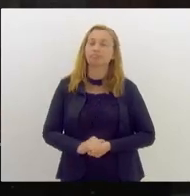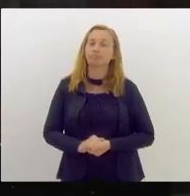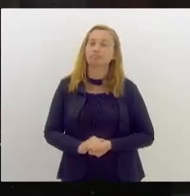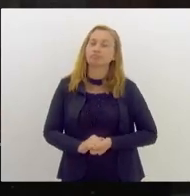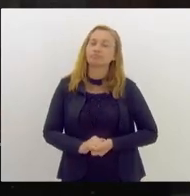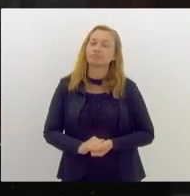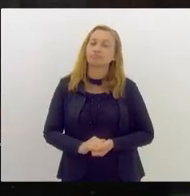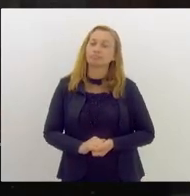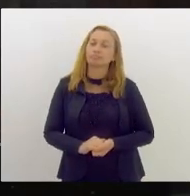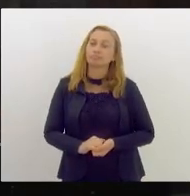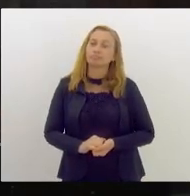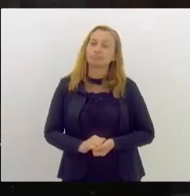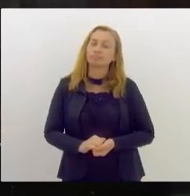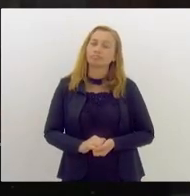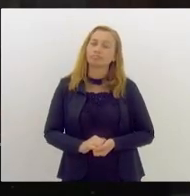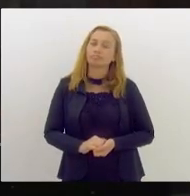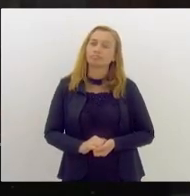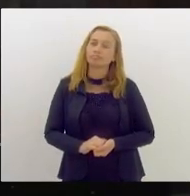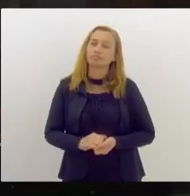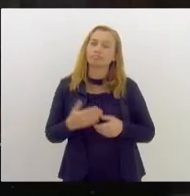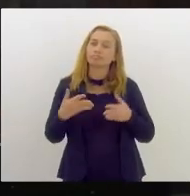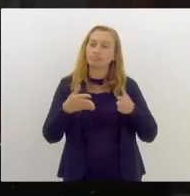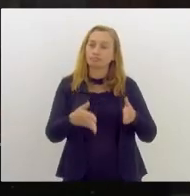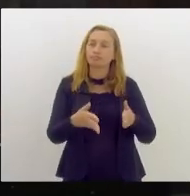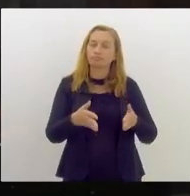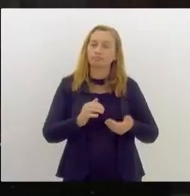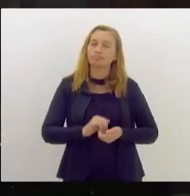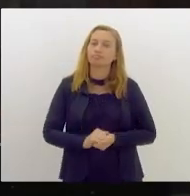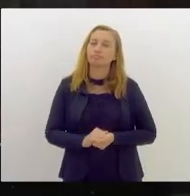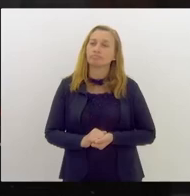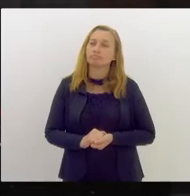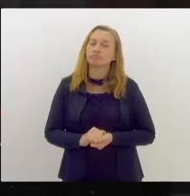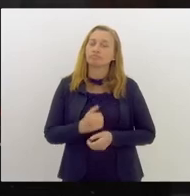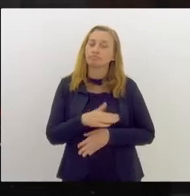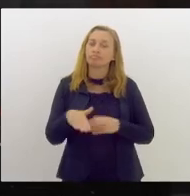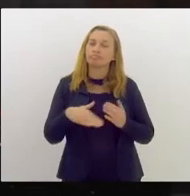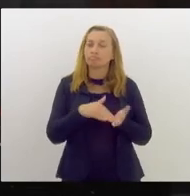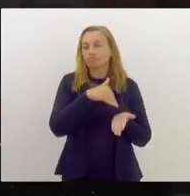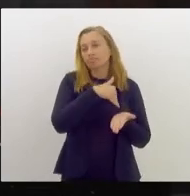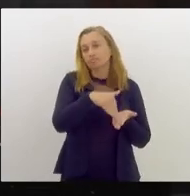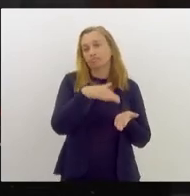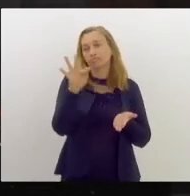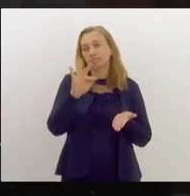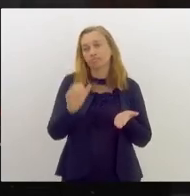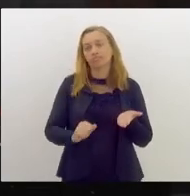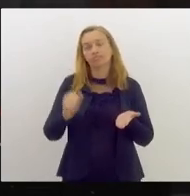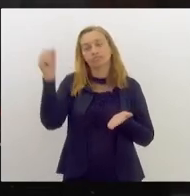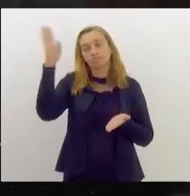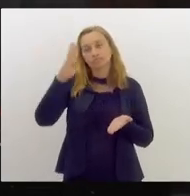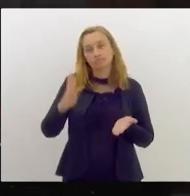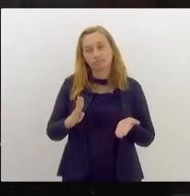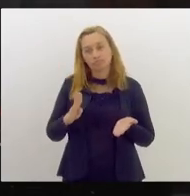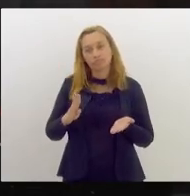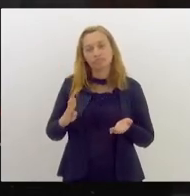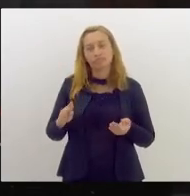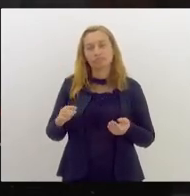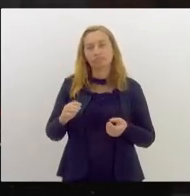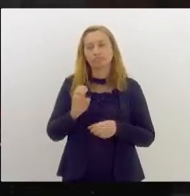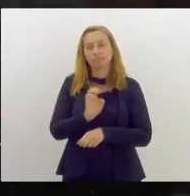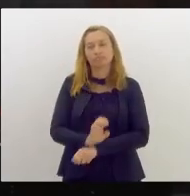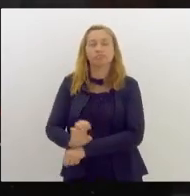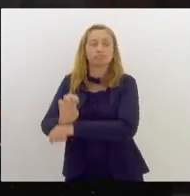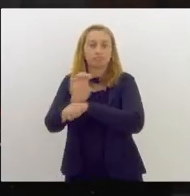e como público alvo todos os secretários de fazenda dos estados brasileiros